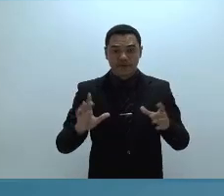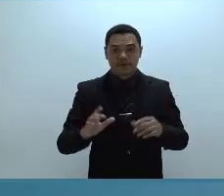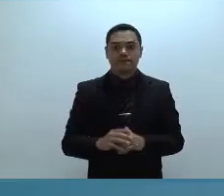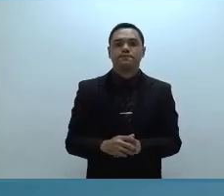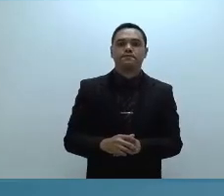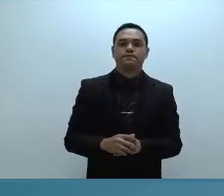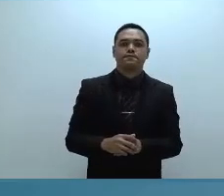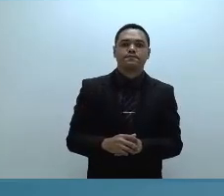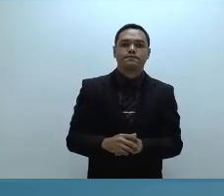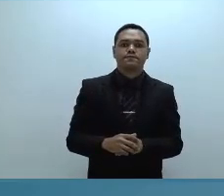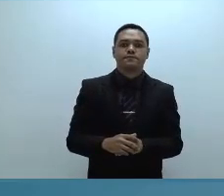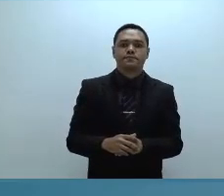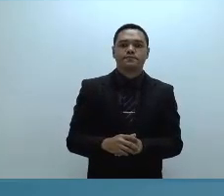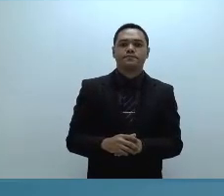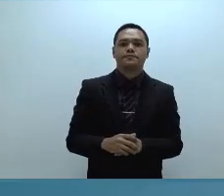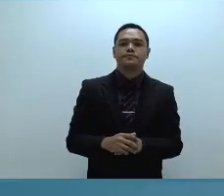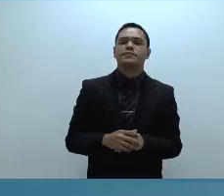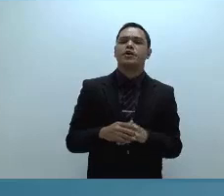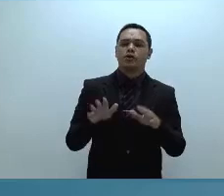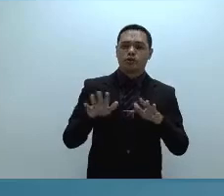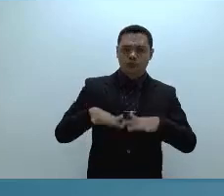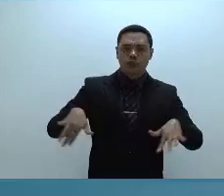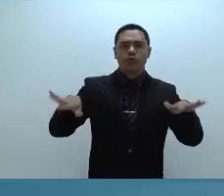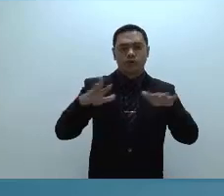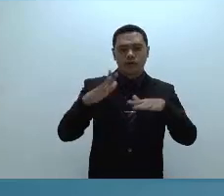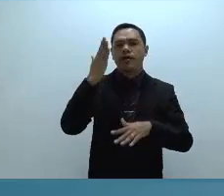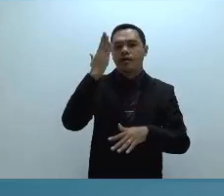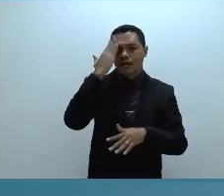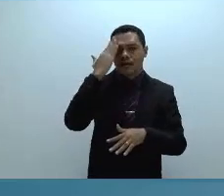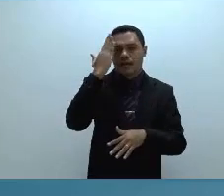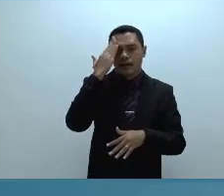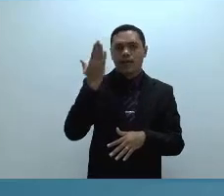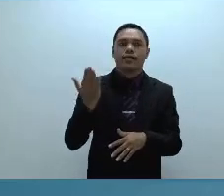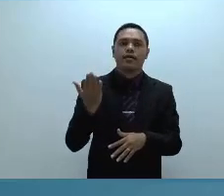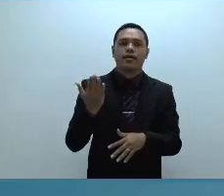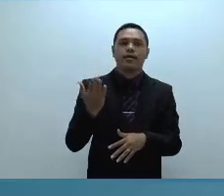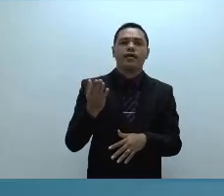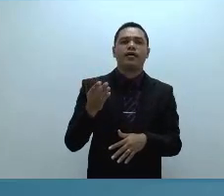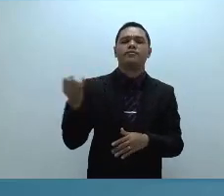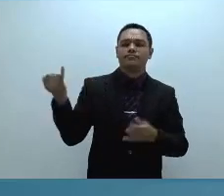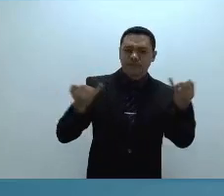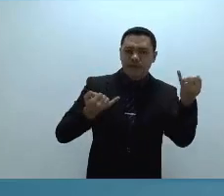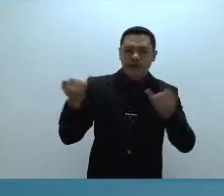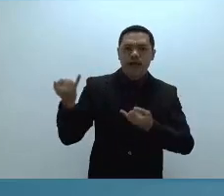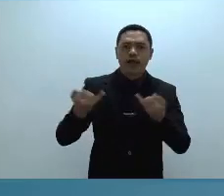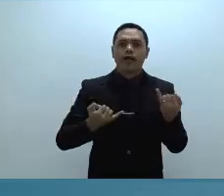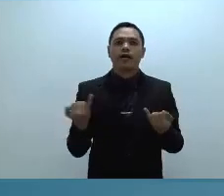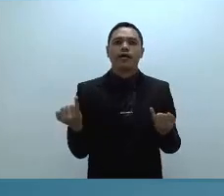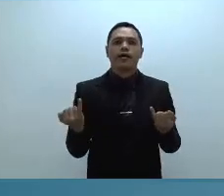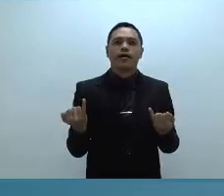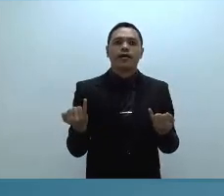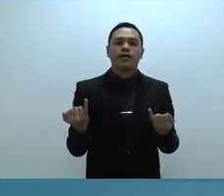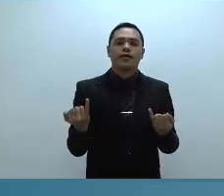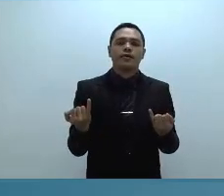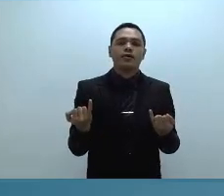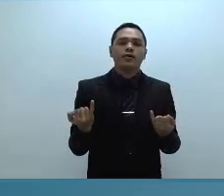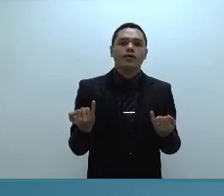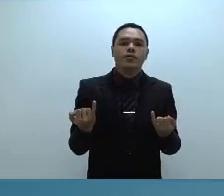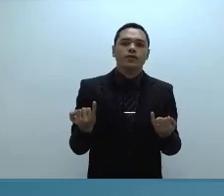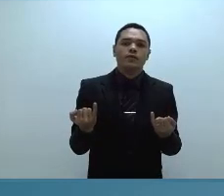facultada, todos nós sabemos, tivemos notícia, essa auspiciosa